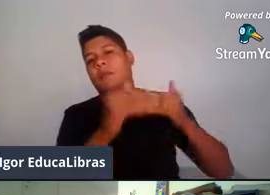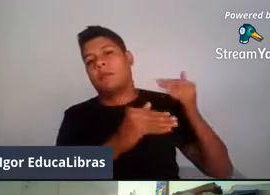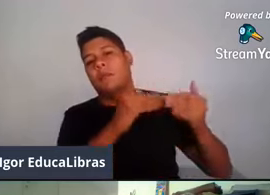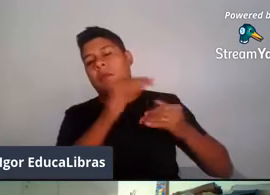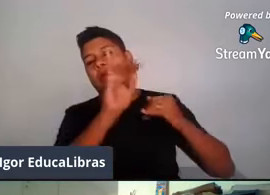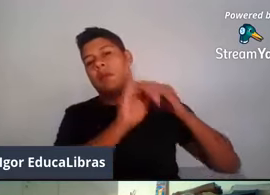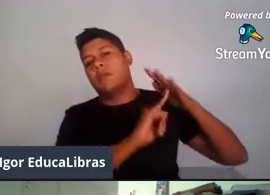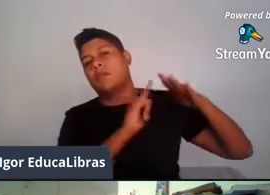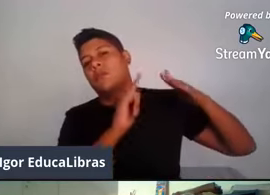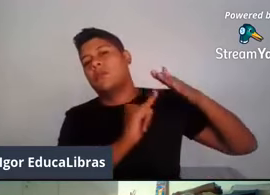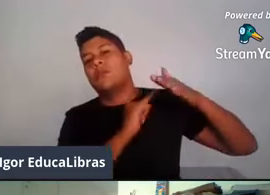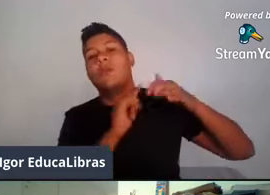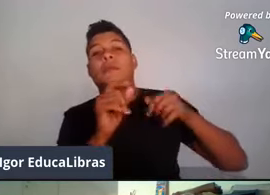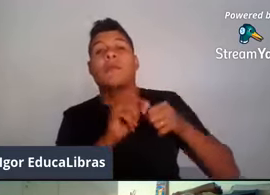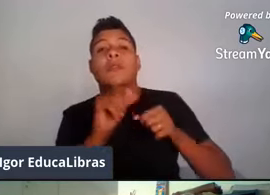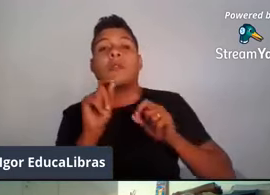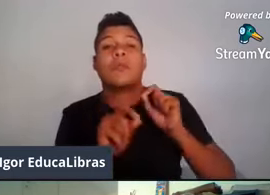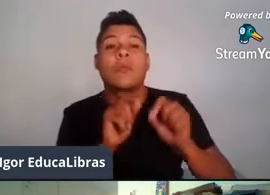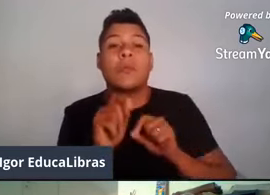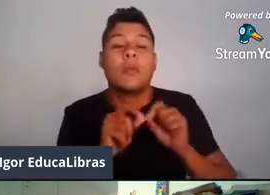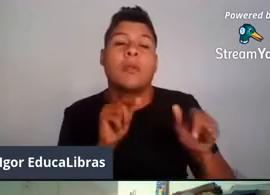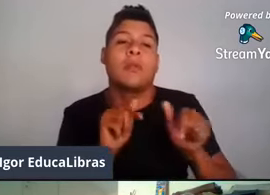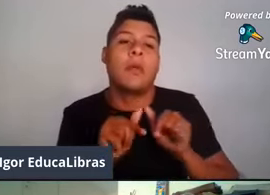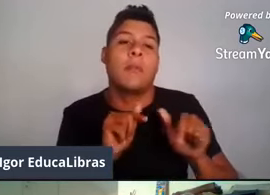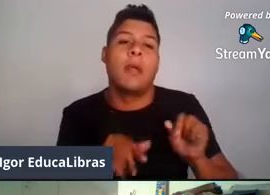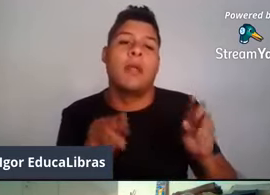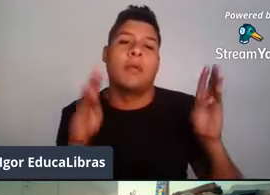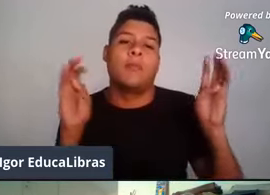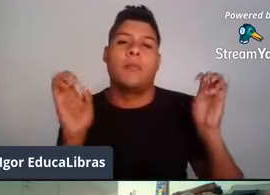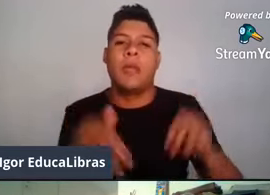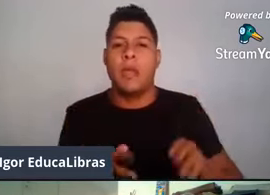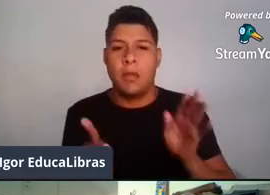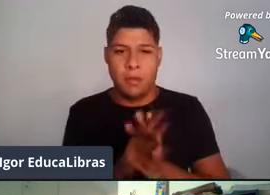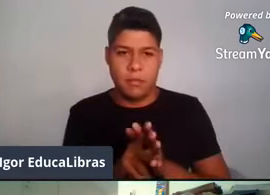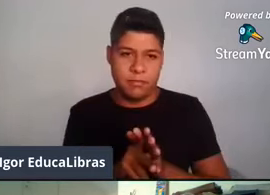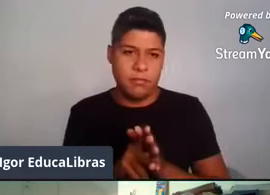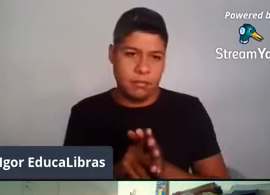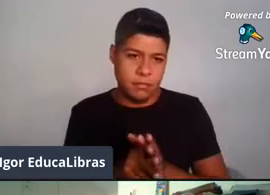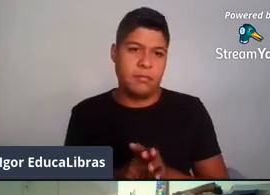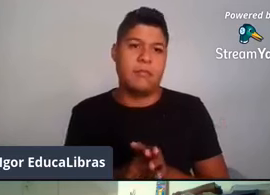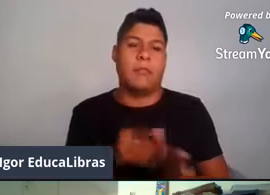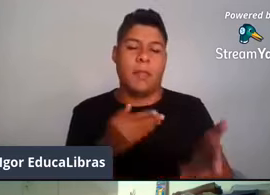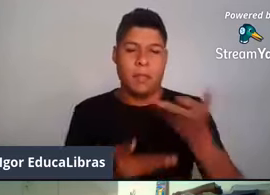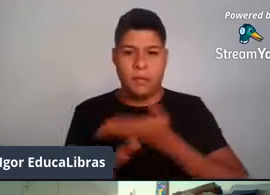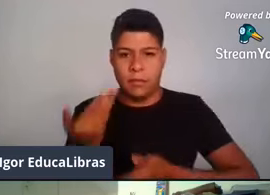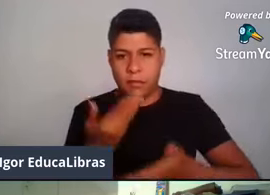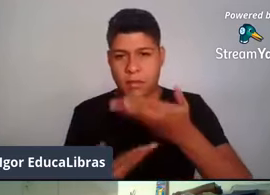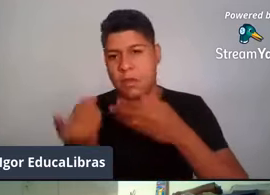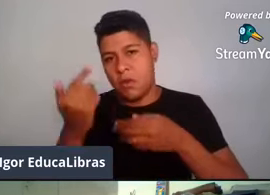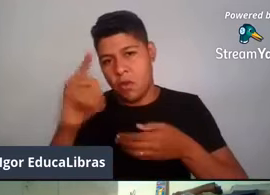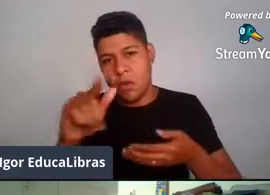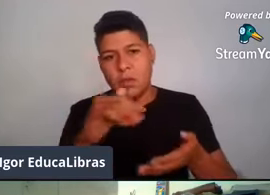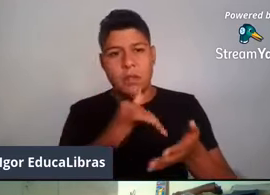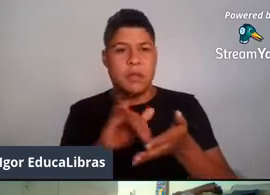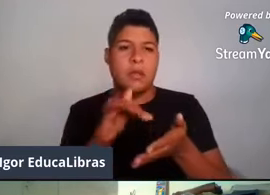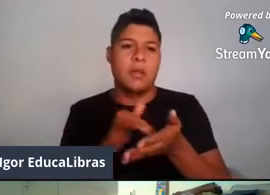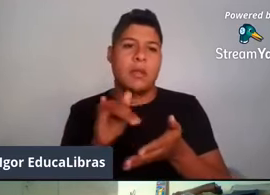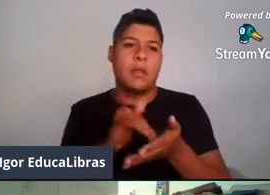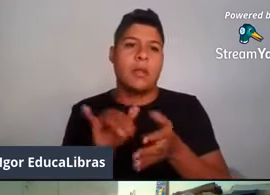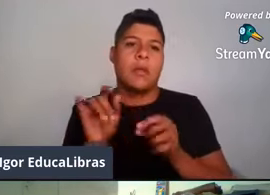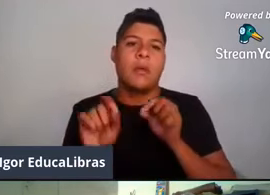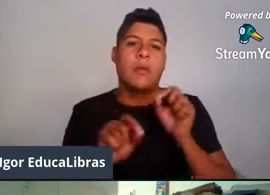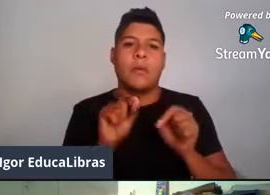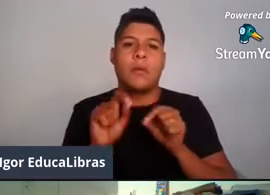institucional. Nós fizemos muito bem esse trabalho, viu, Lauro? Essa interlocução com as outras secretarias, acho que